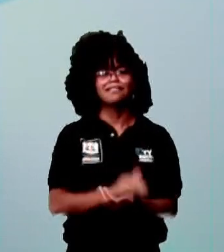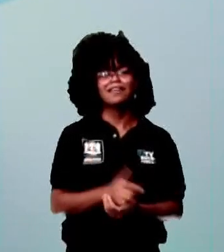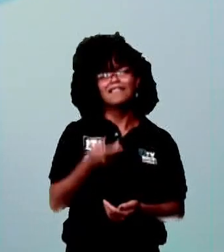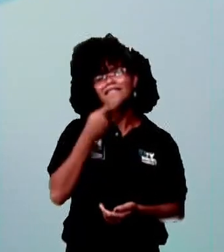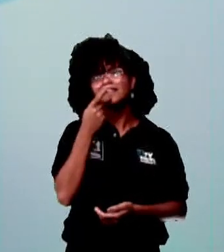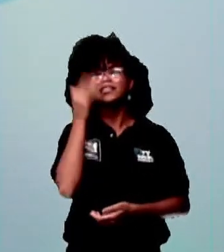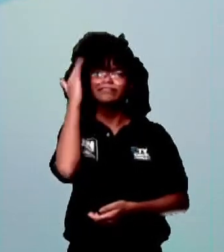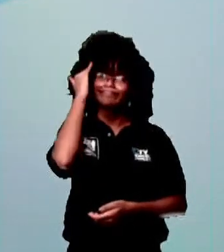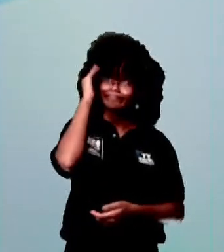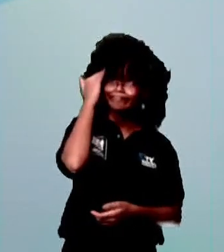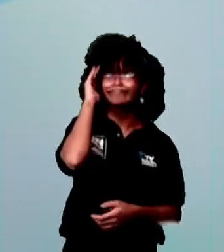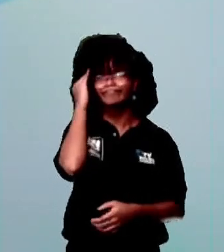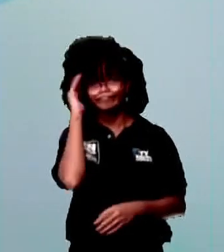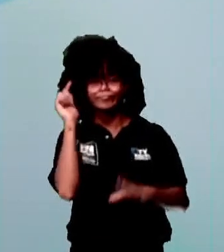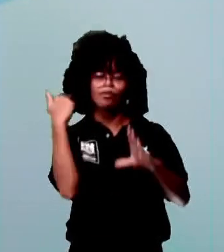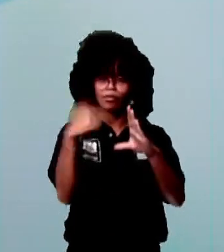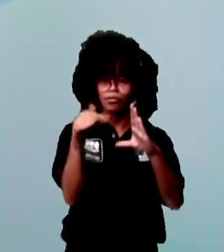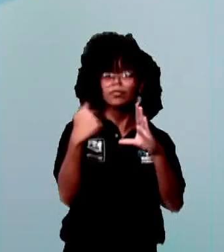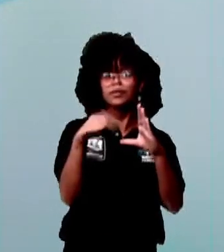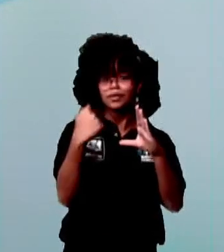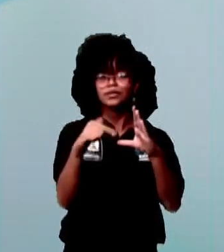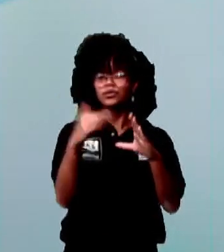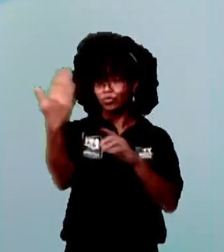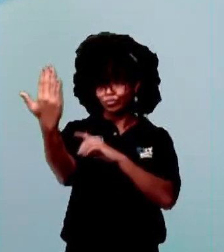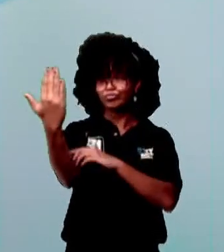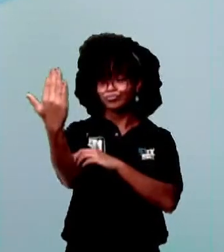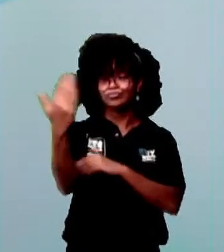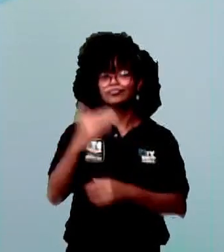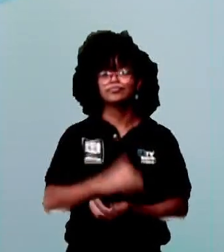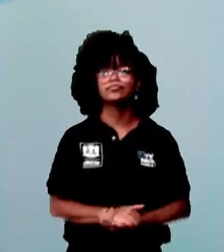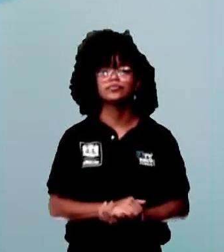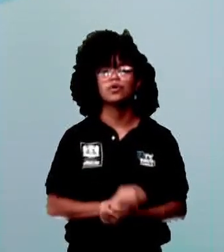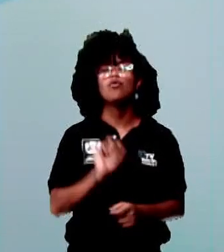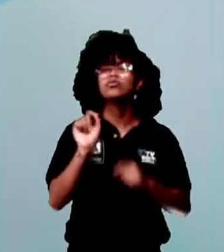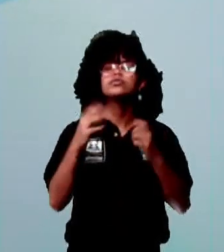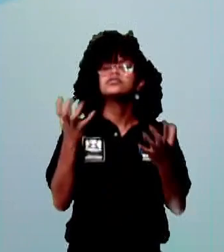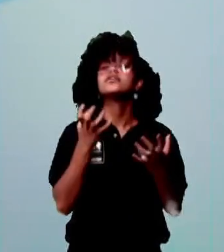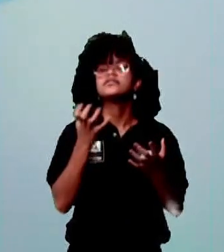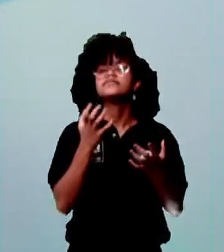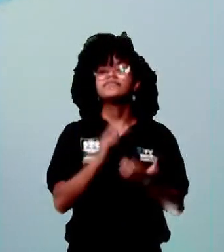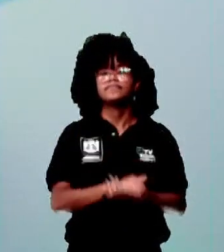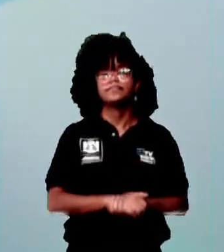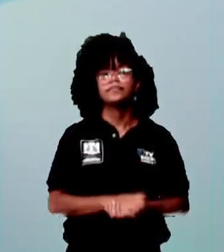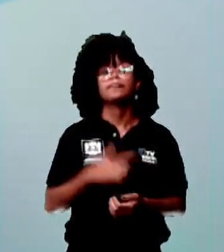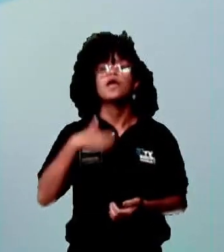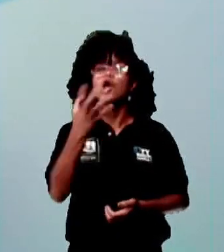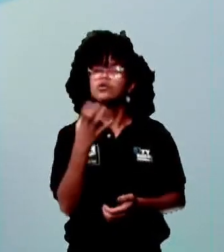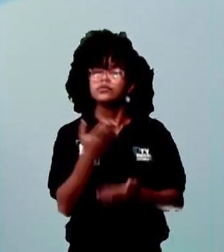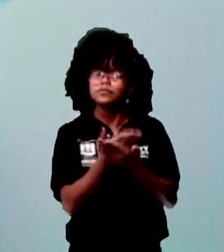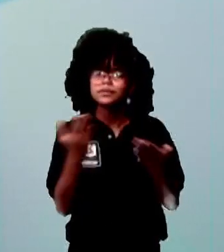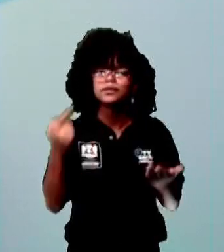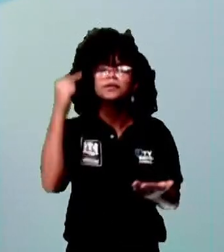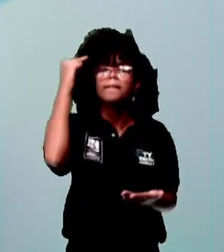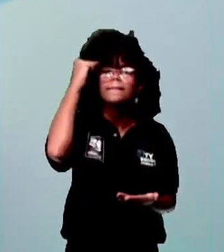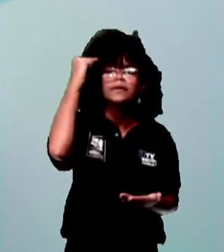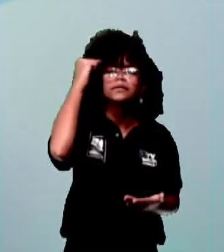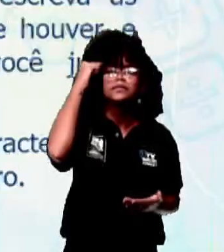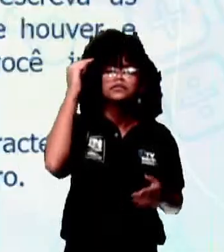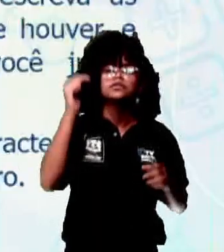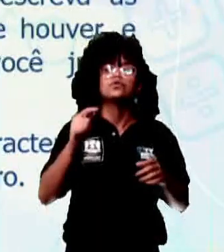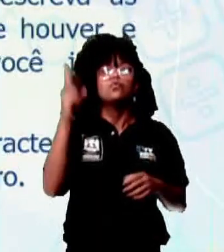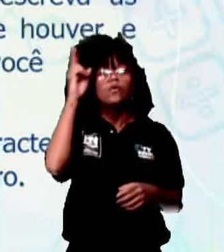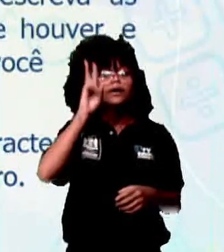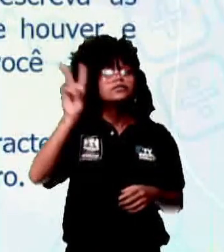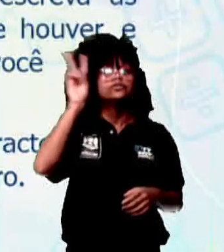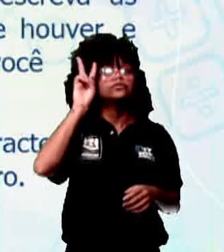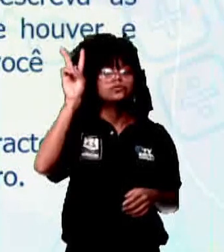compreendeu a ironia do espelho. O que eu quero de vocês? Eu quero que vocês pensem aí em uma história